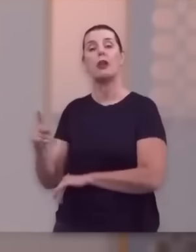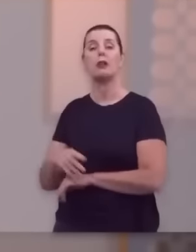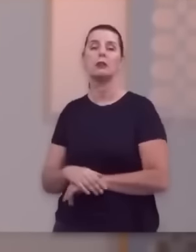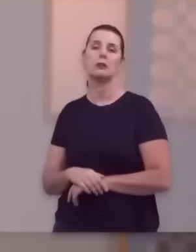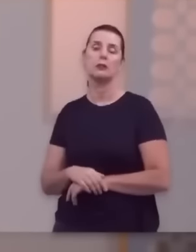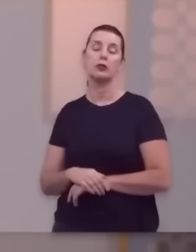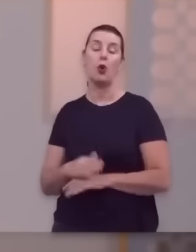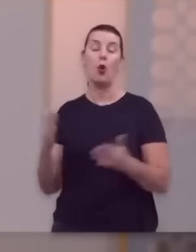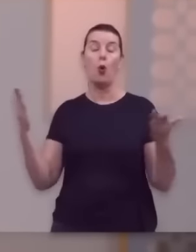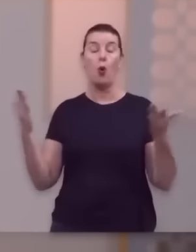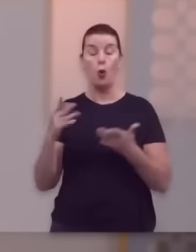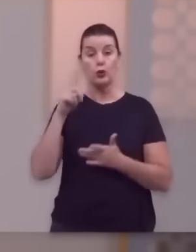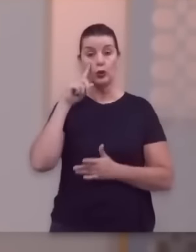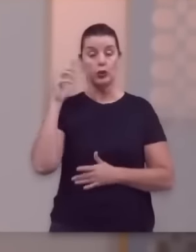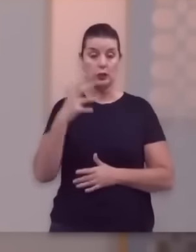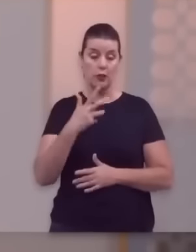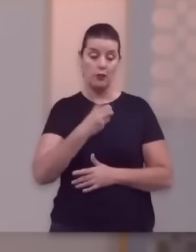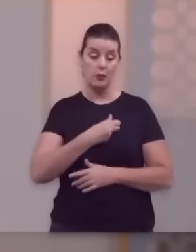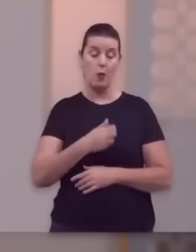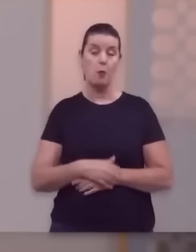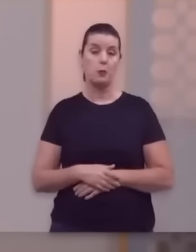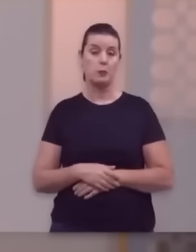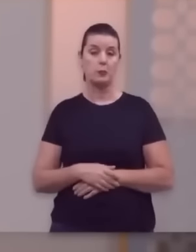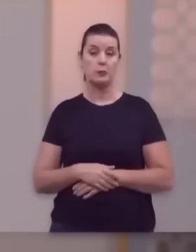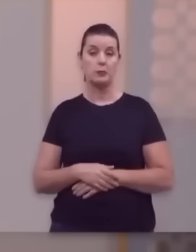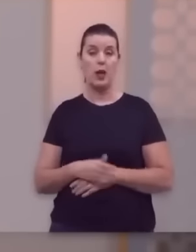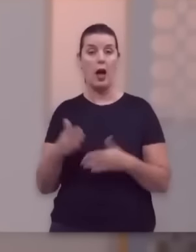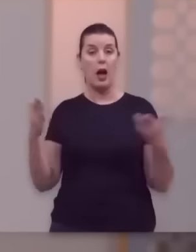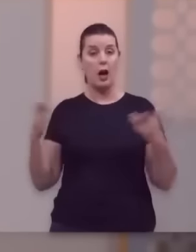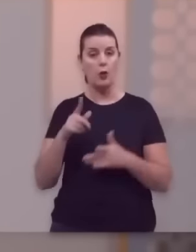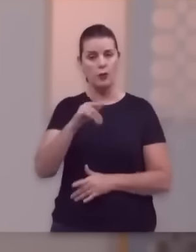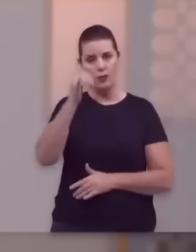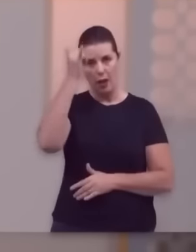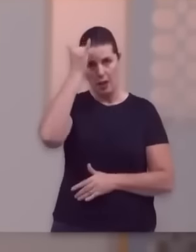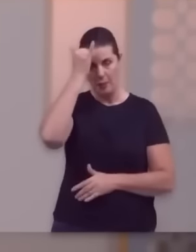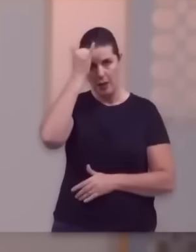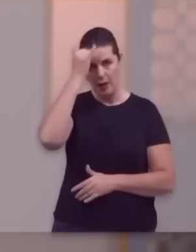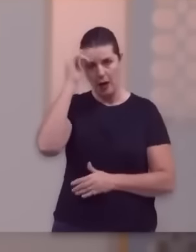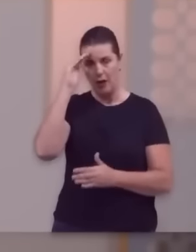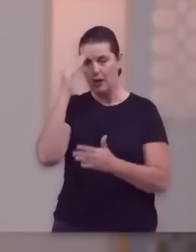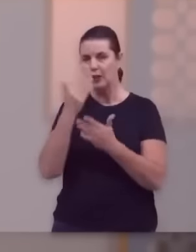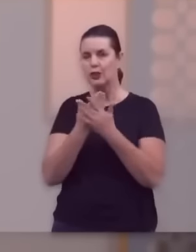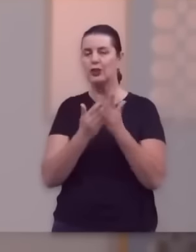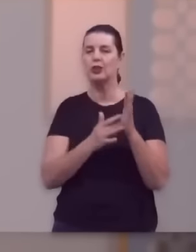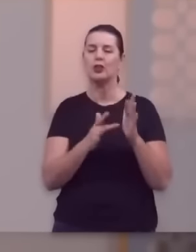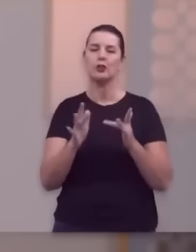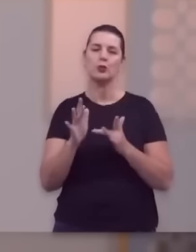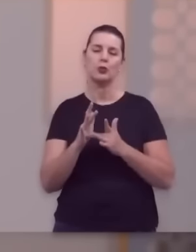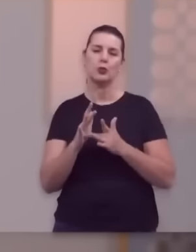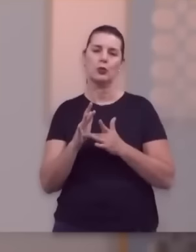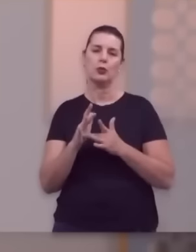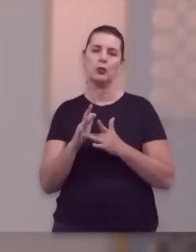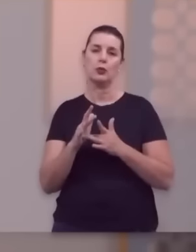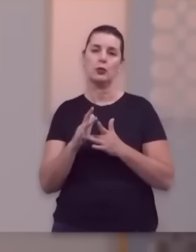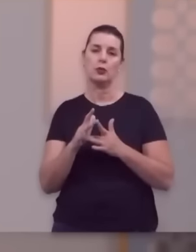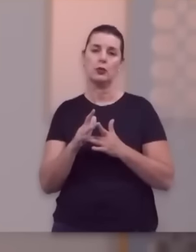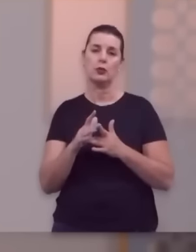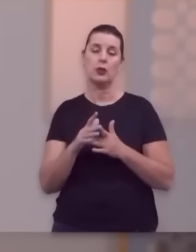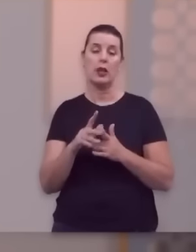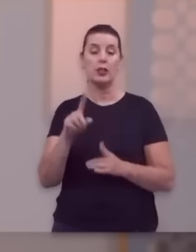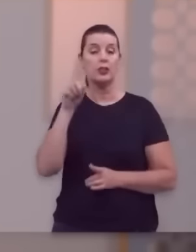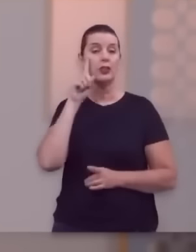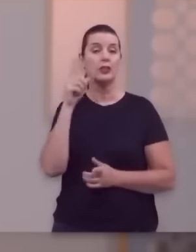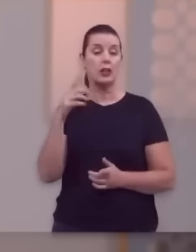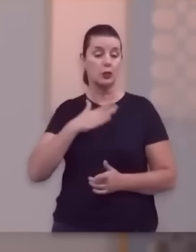da salvação se agora você se arrepender e crer no senhor Jesus esse dia não pegará você de surpresa como